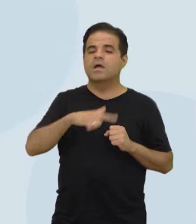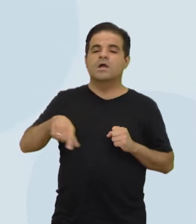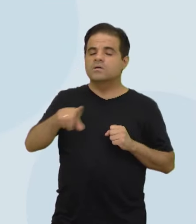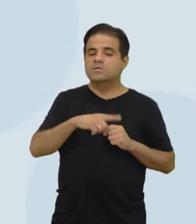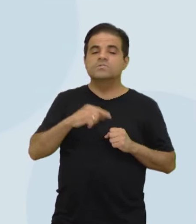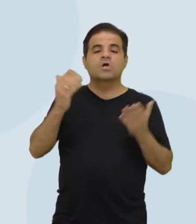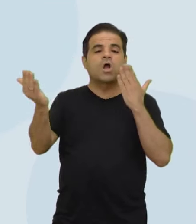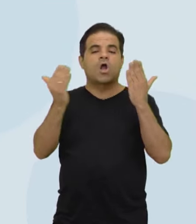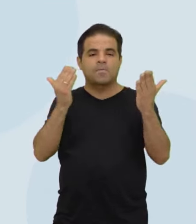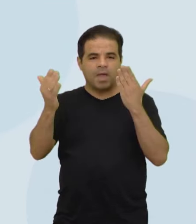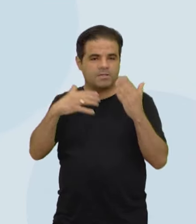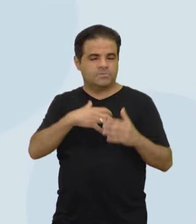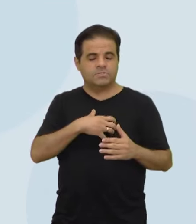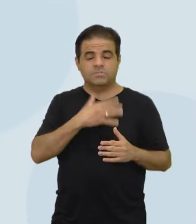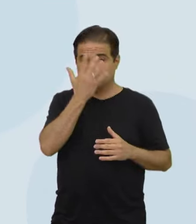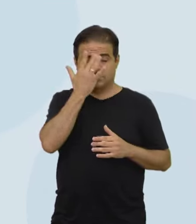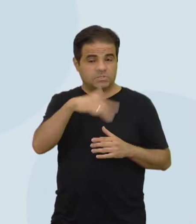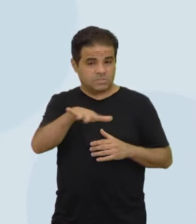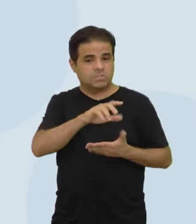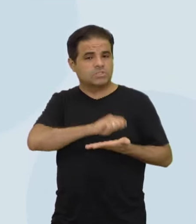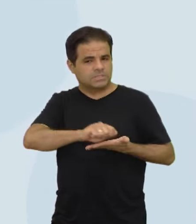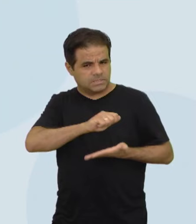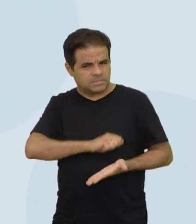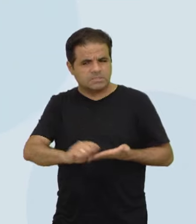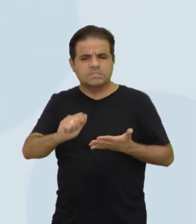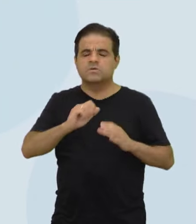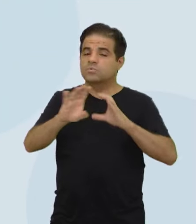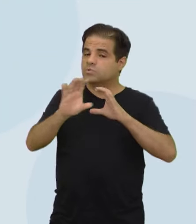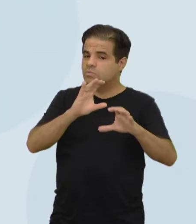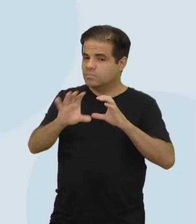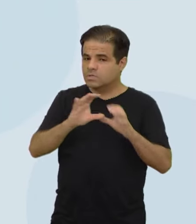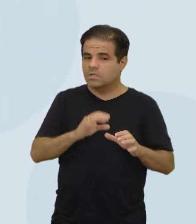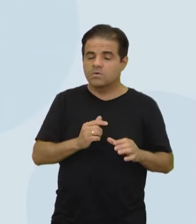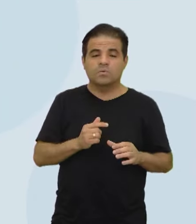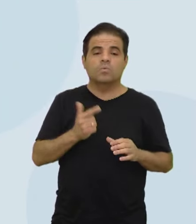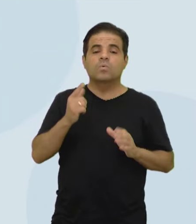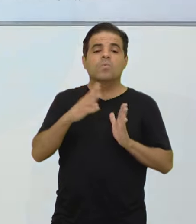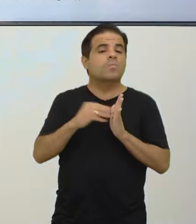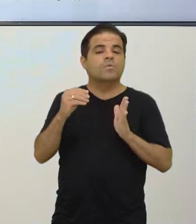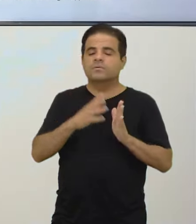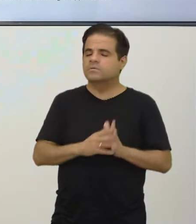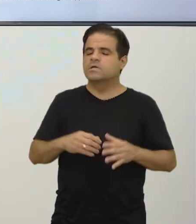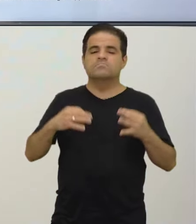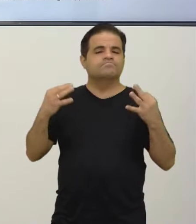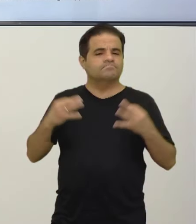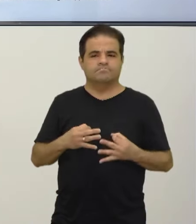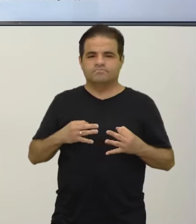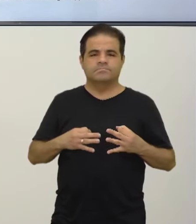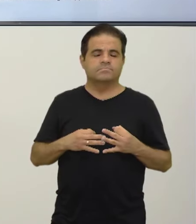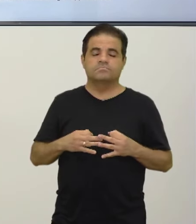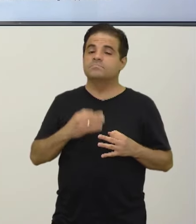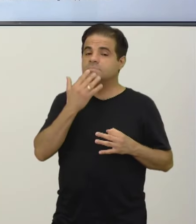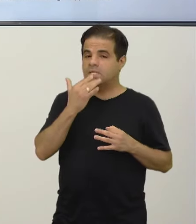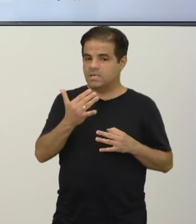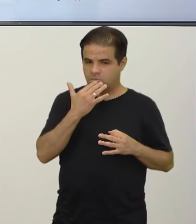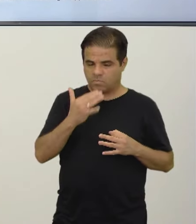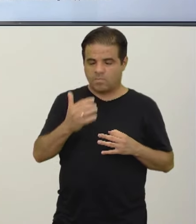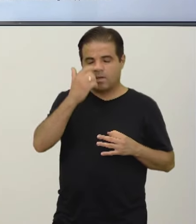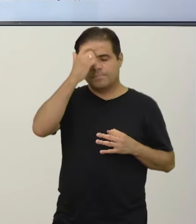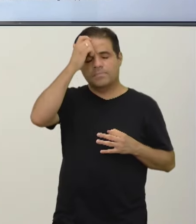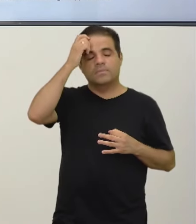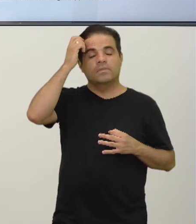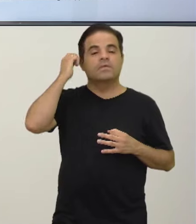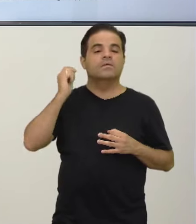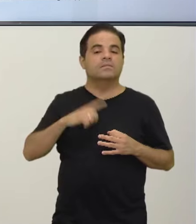gente compara a maneira com que as pessoas escrevem e se comunicam com um modelo idealizado da língua. A gente